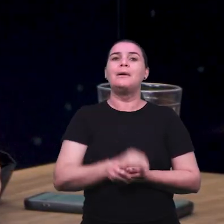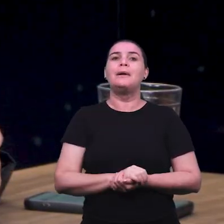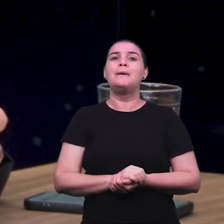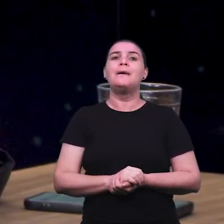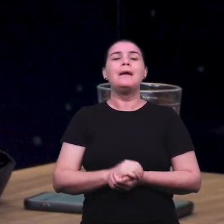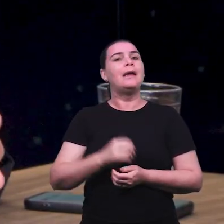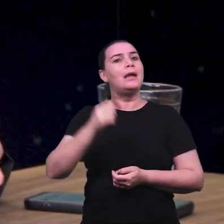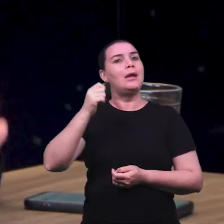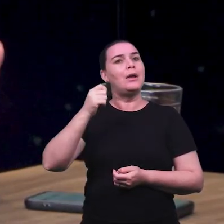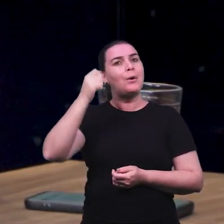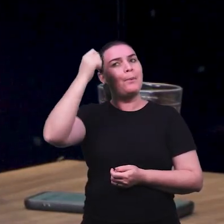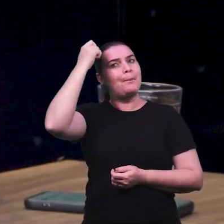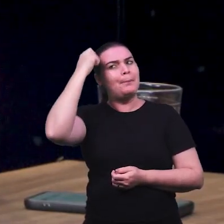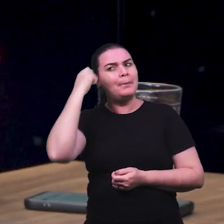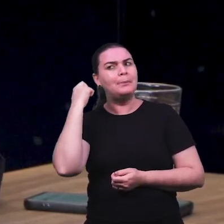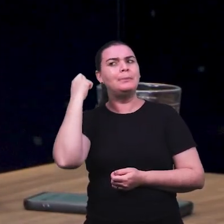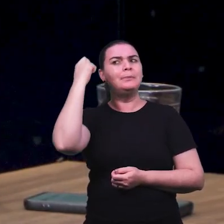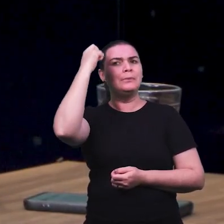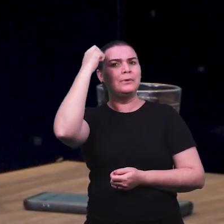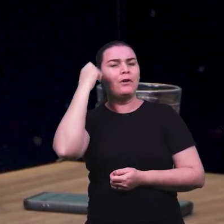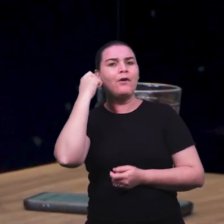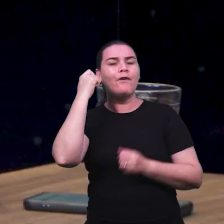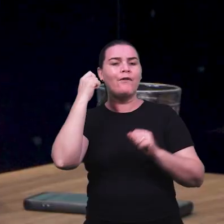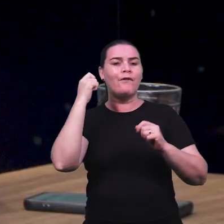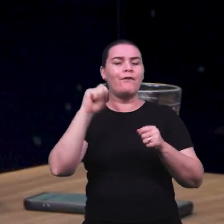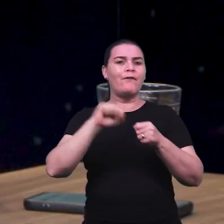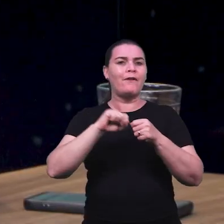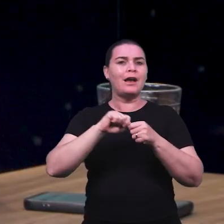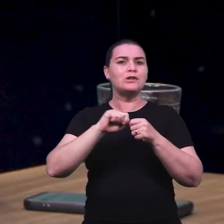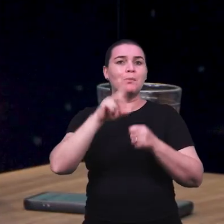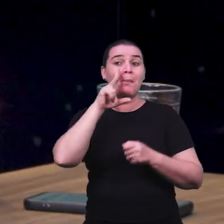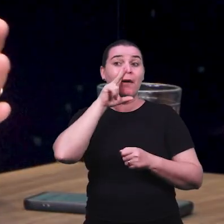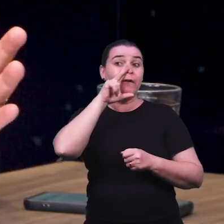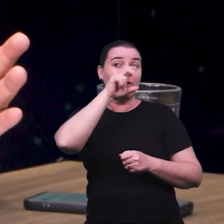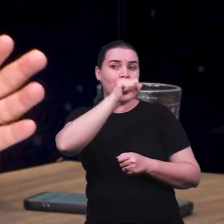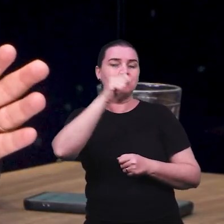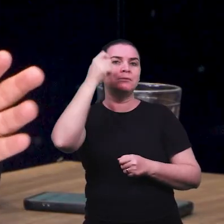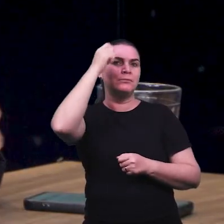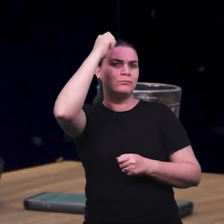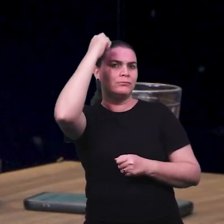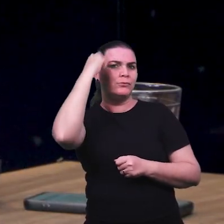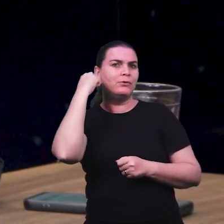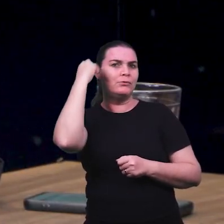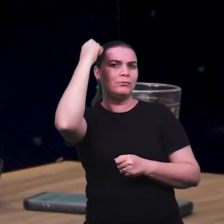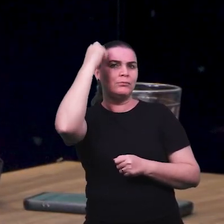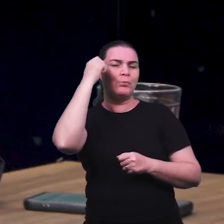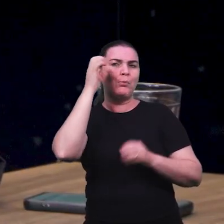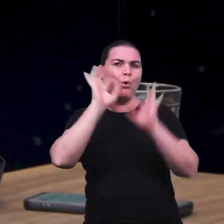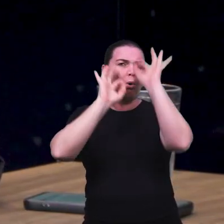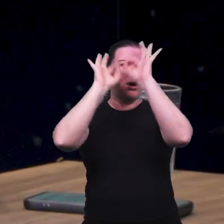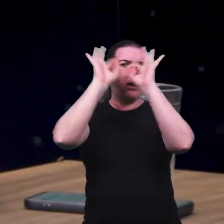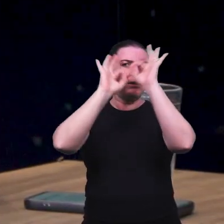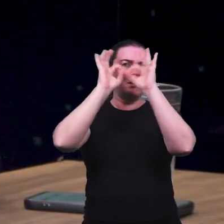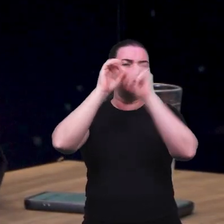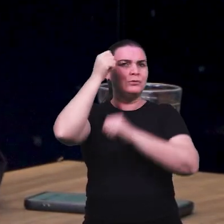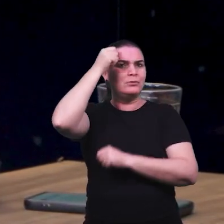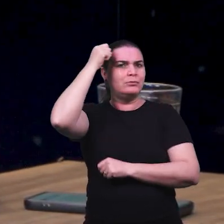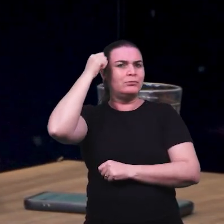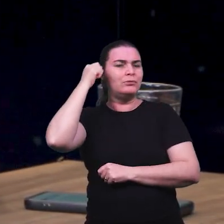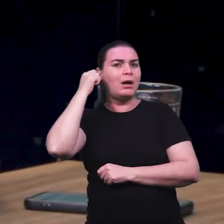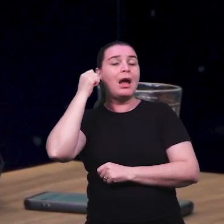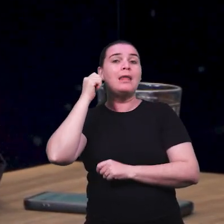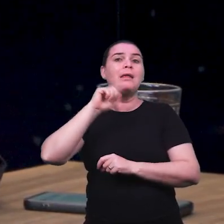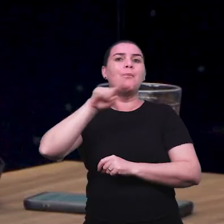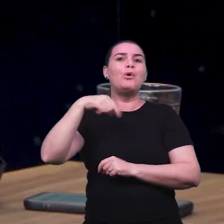eu despejo de uma energia, penteo o cabelo, e ao longo do dia o cabelo vai se despenteando. Por quê? Porque a entropia está sendo agida,